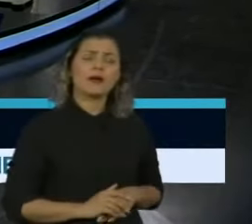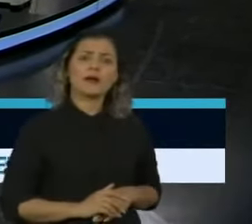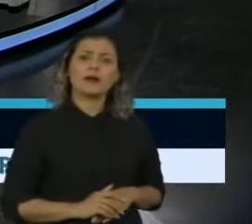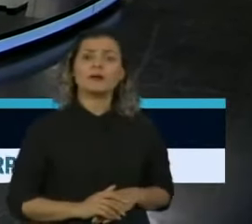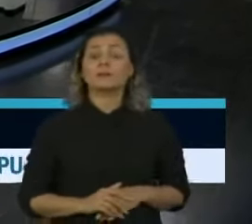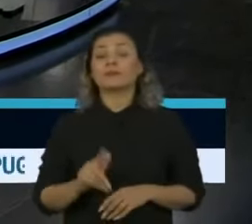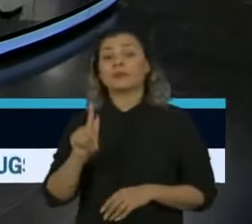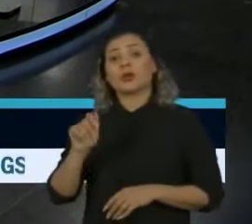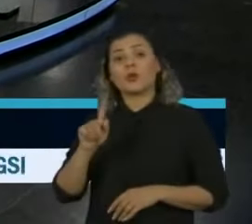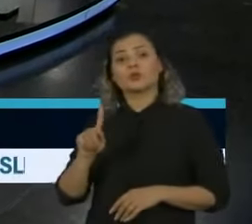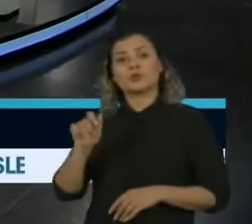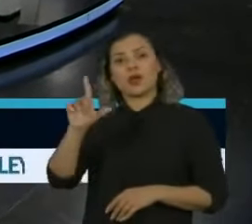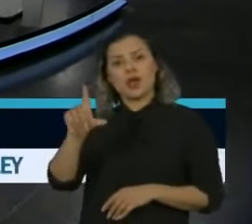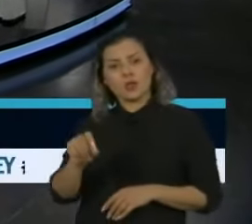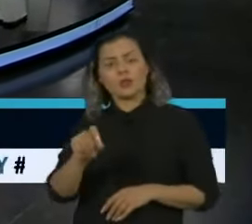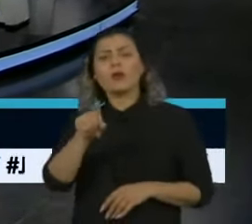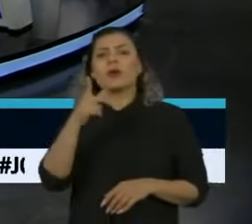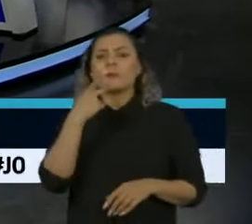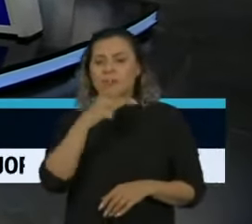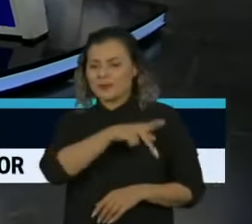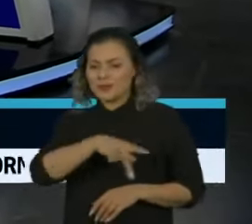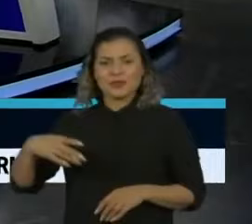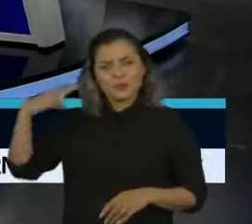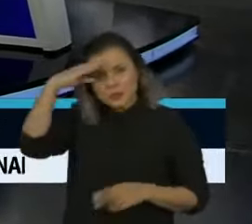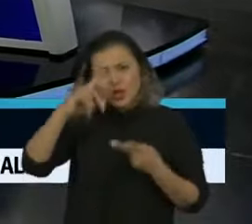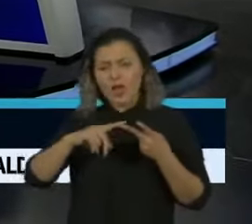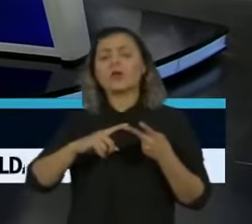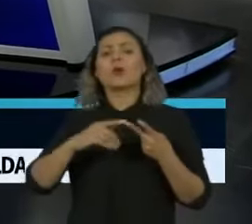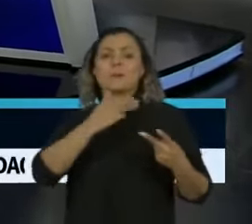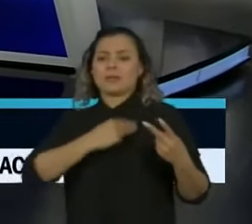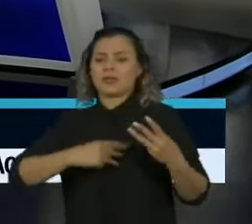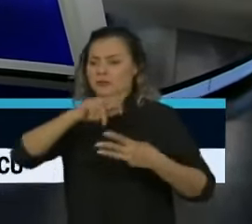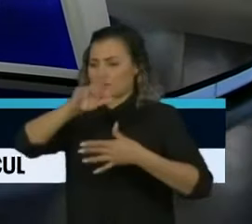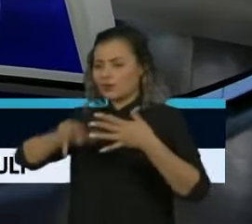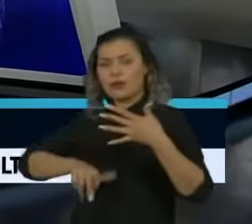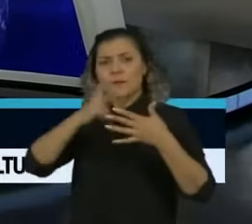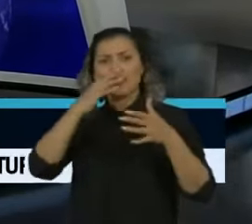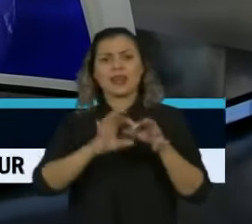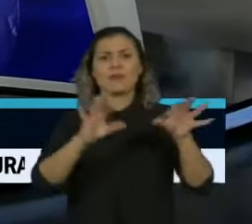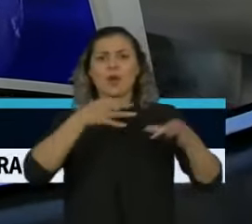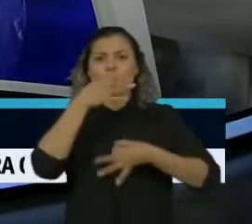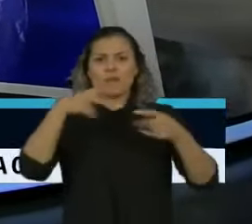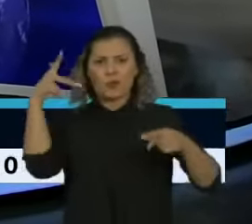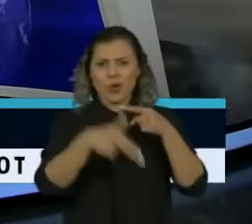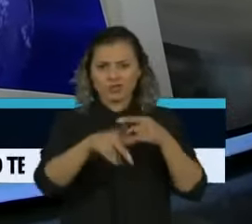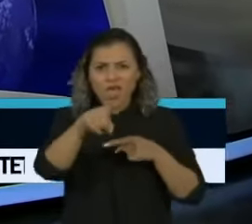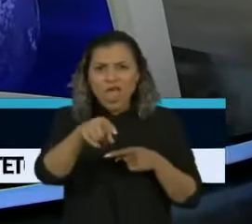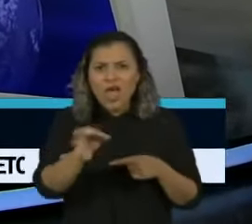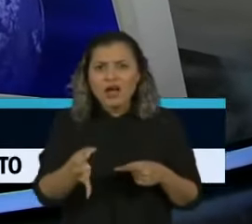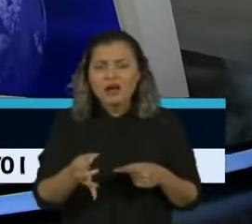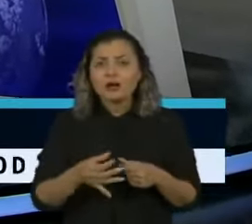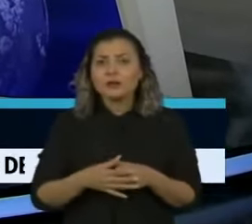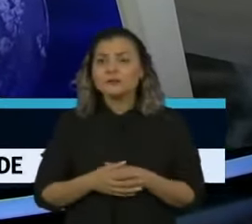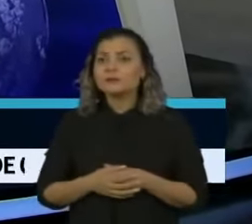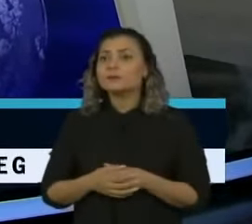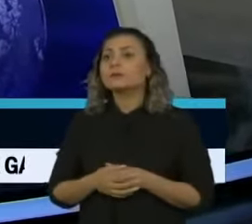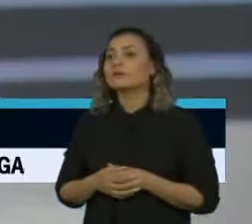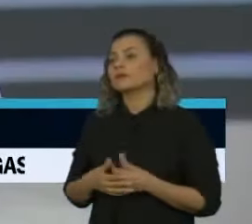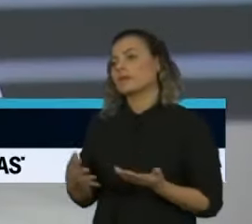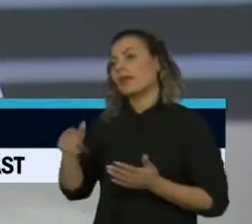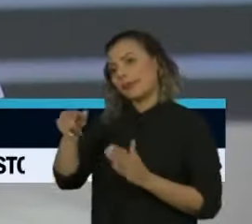a postura do Bolsonaro e seus ministros configura abuso de liberdade de expressão? Eu não tenho dúvida que